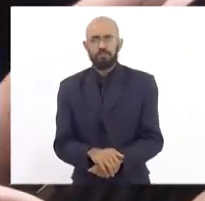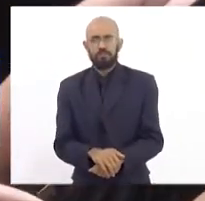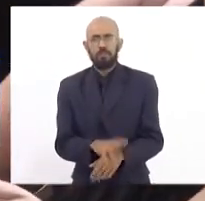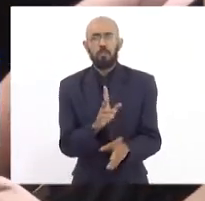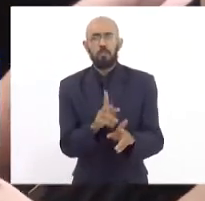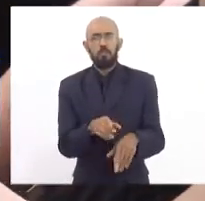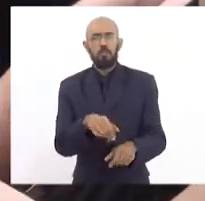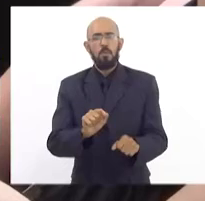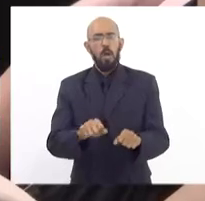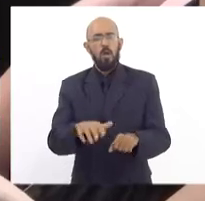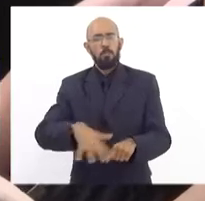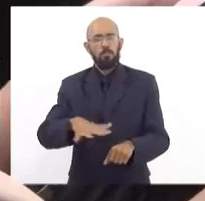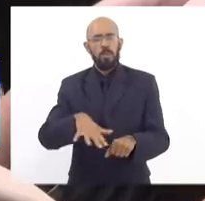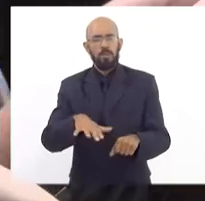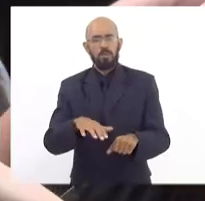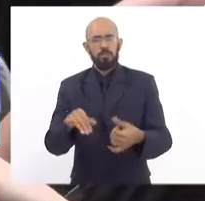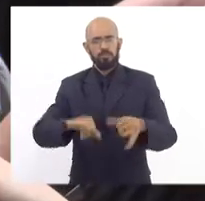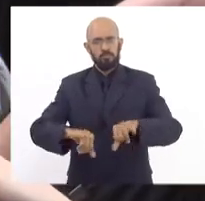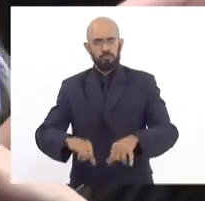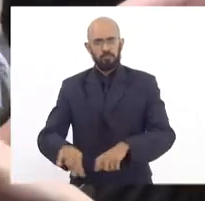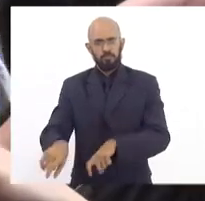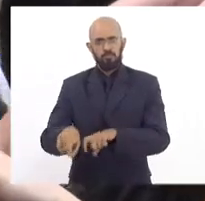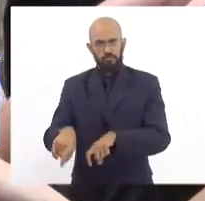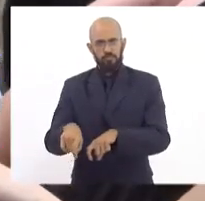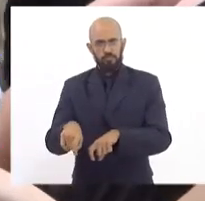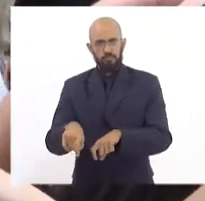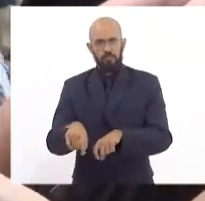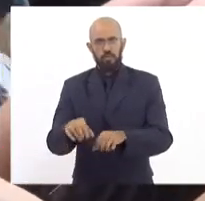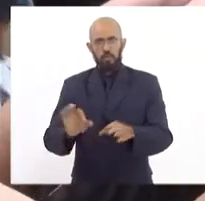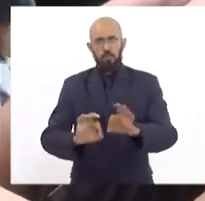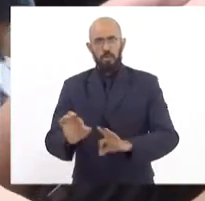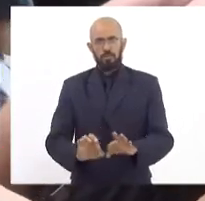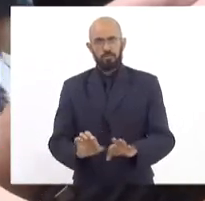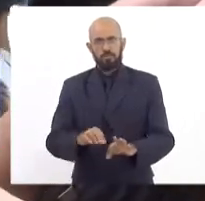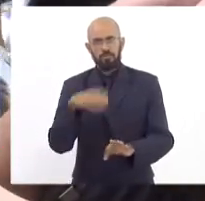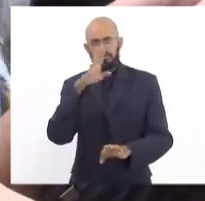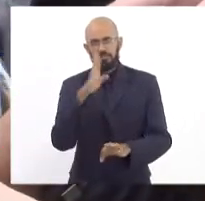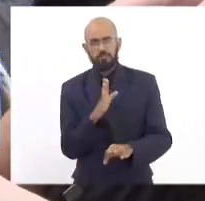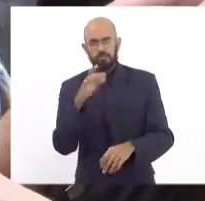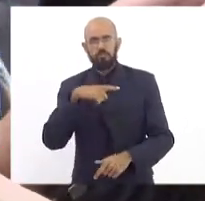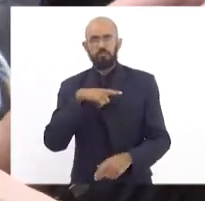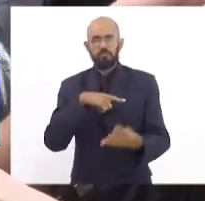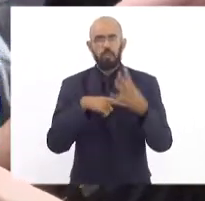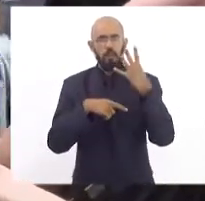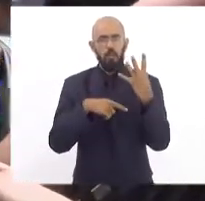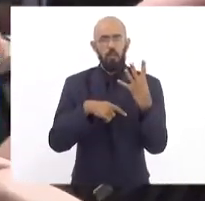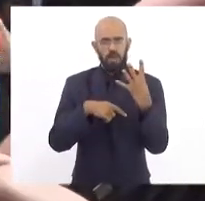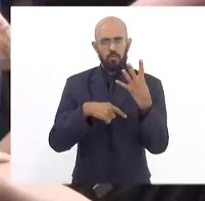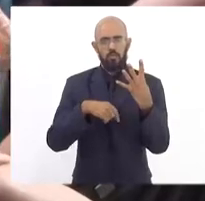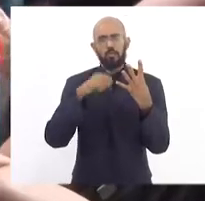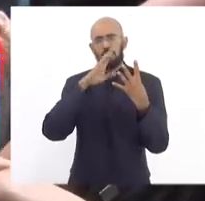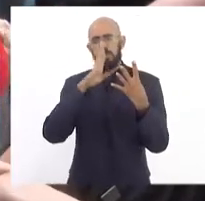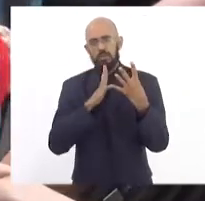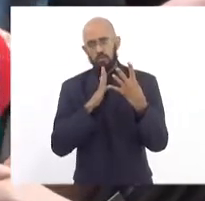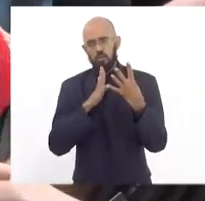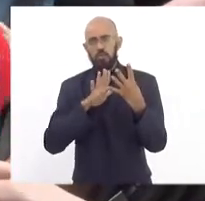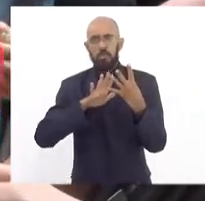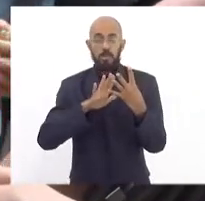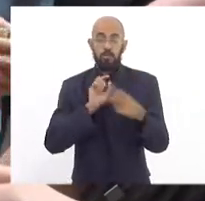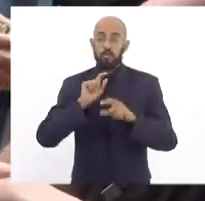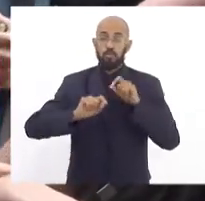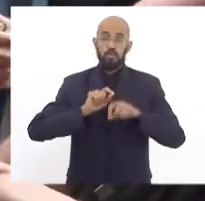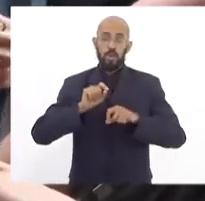planta de fertilizante. O Plano Nacional está focando em 4 plantas para o Brasil. E aí a planta, como eu disse